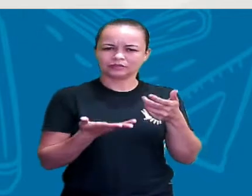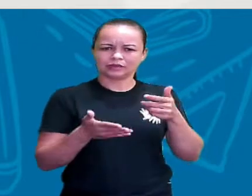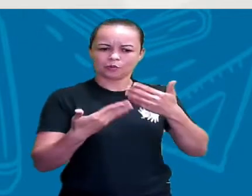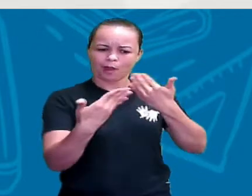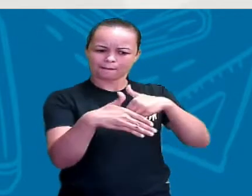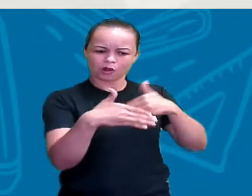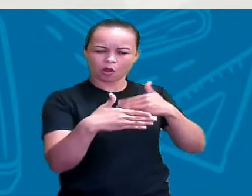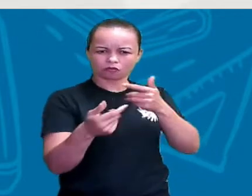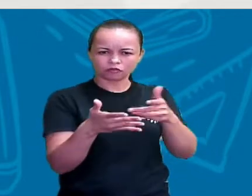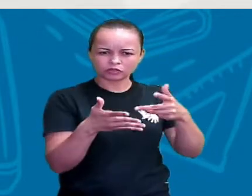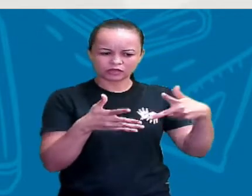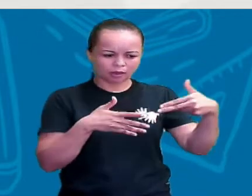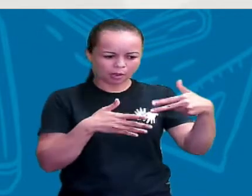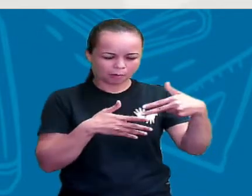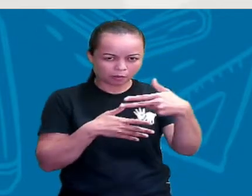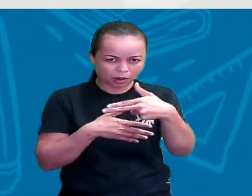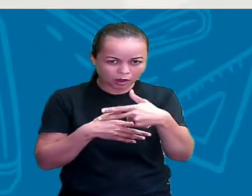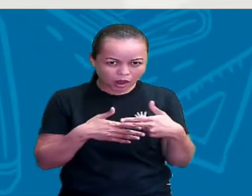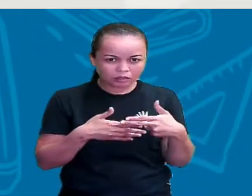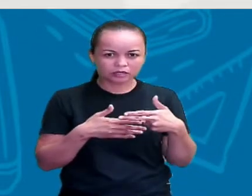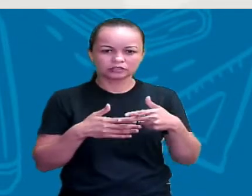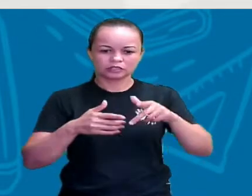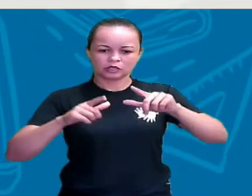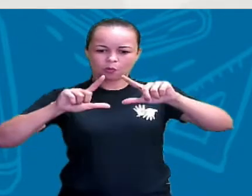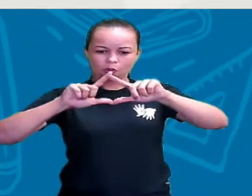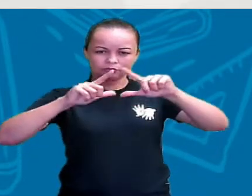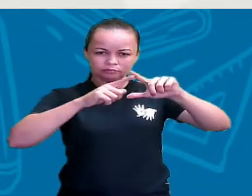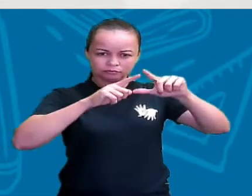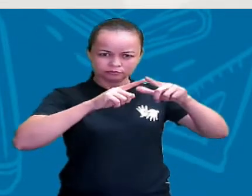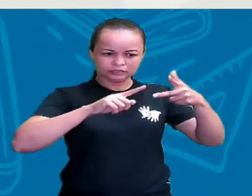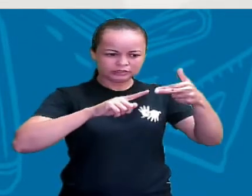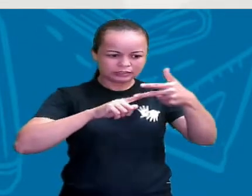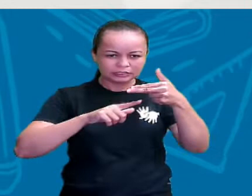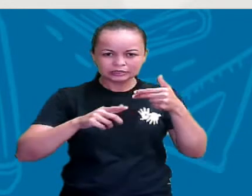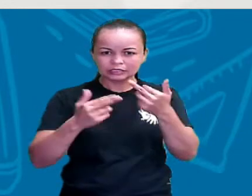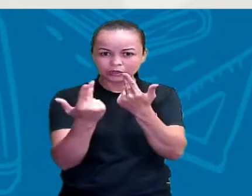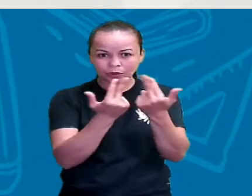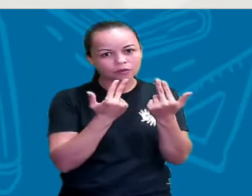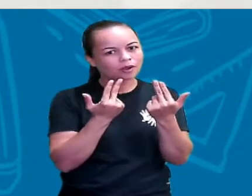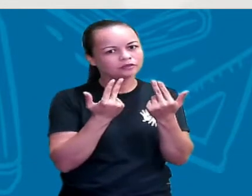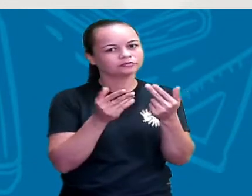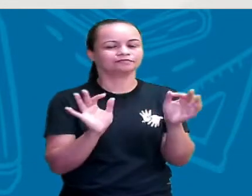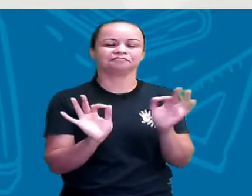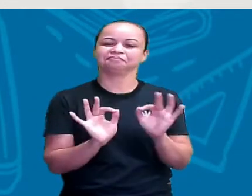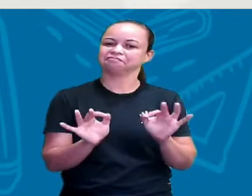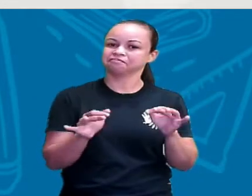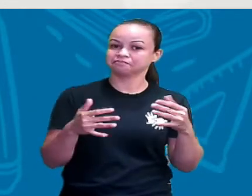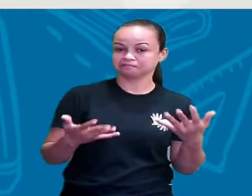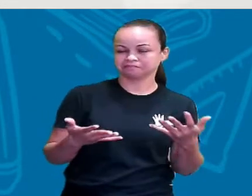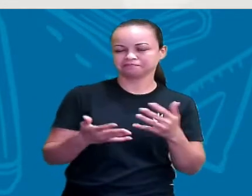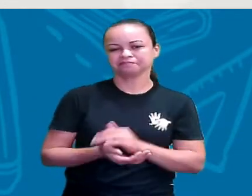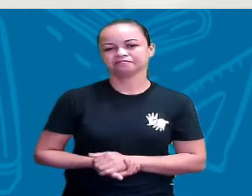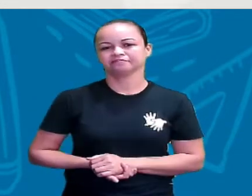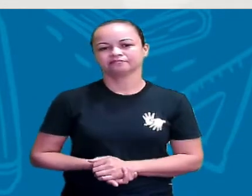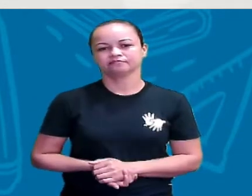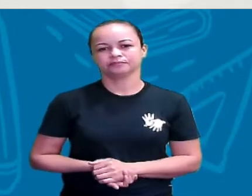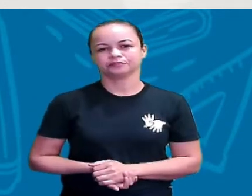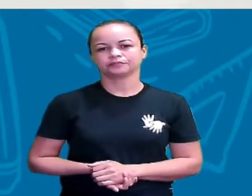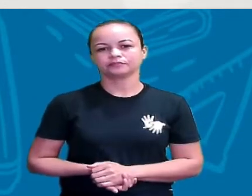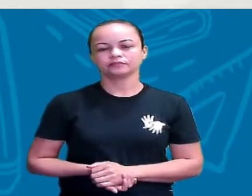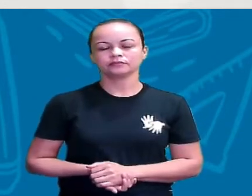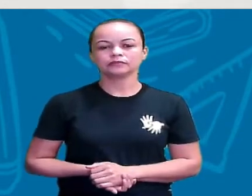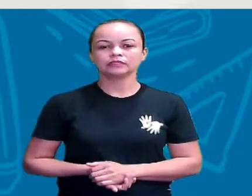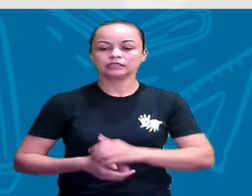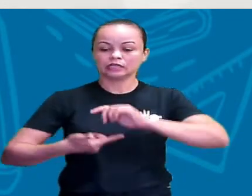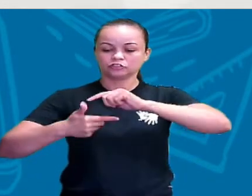lá o triângulo para ver se bate certinho, se são iguais? Não, né? Então, ó, vê só. Na